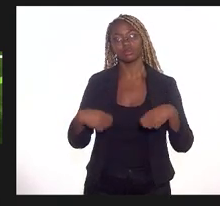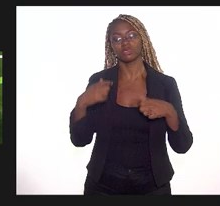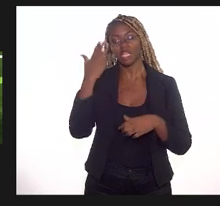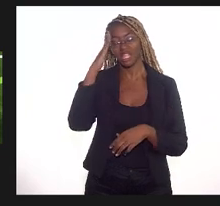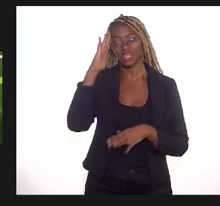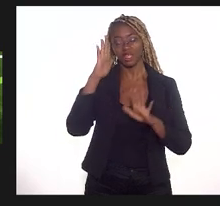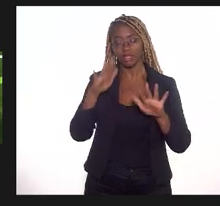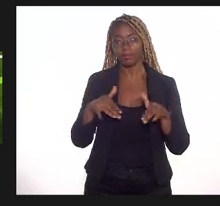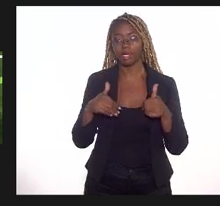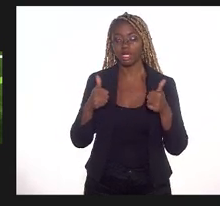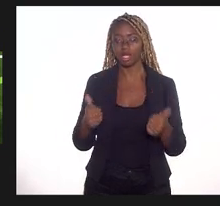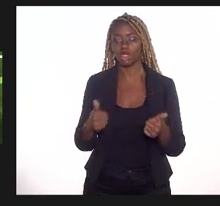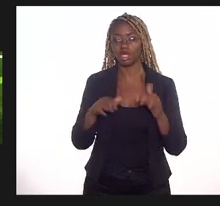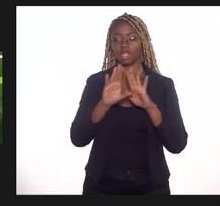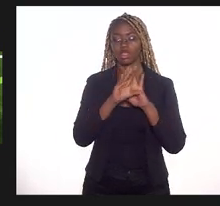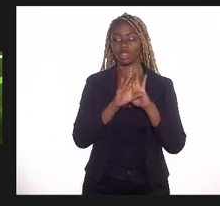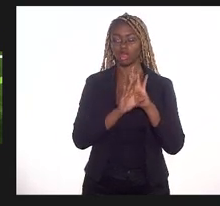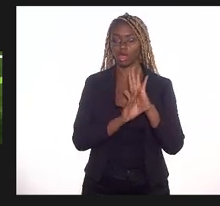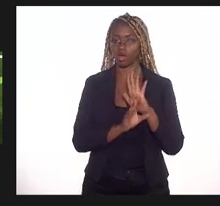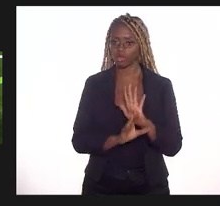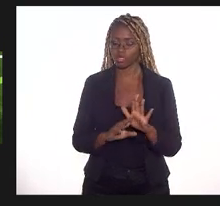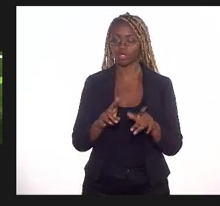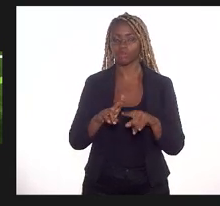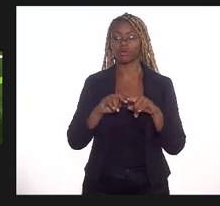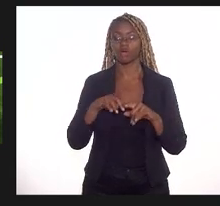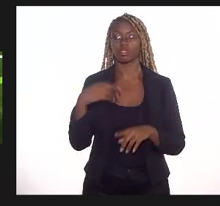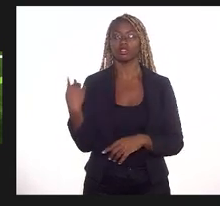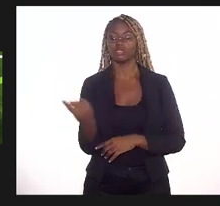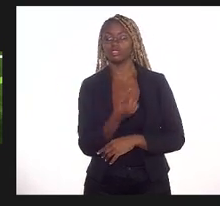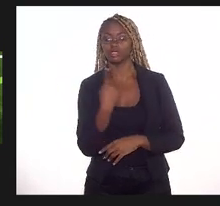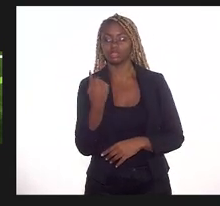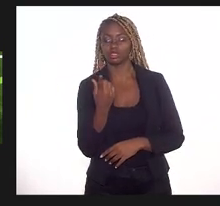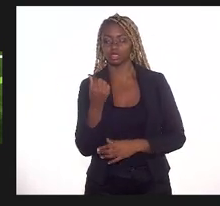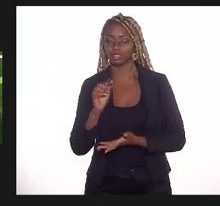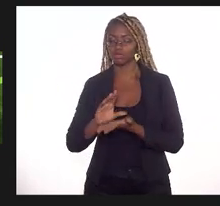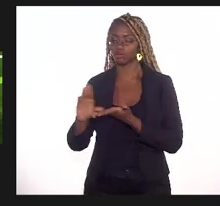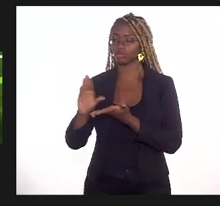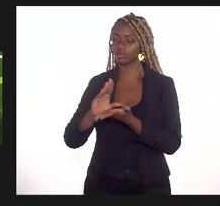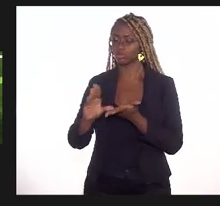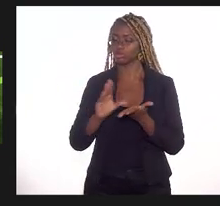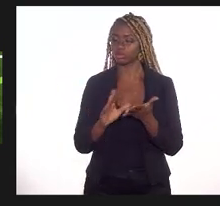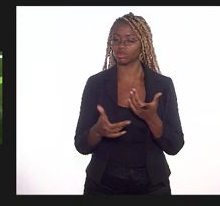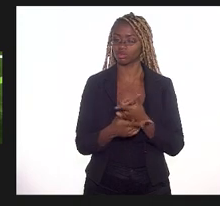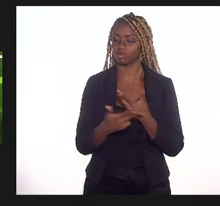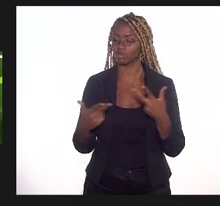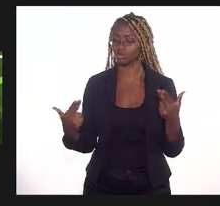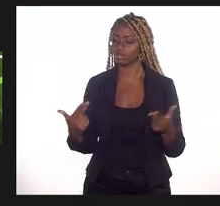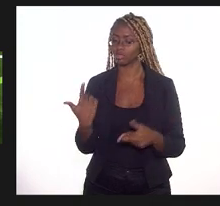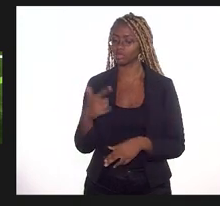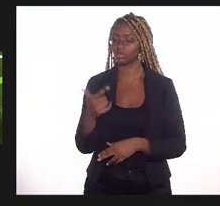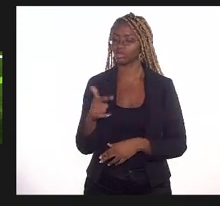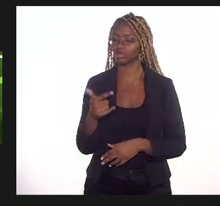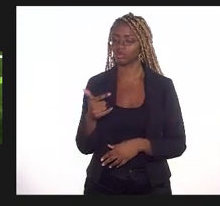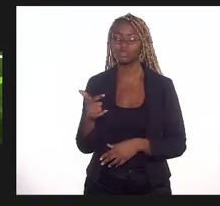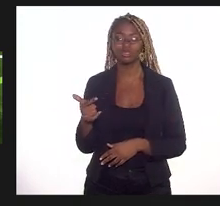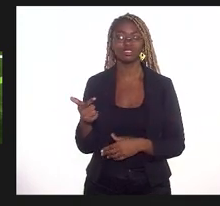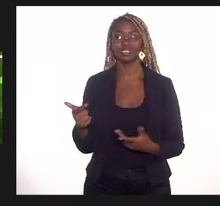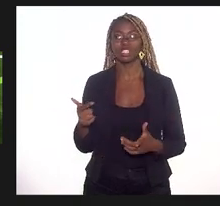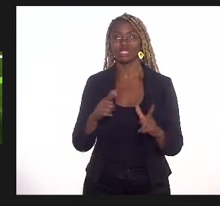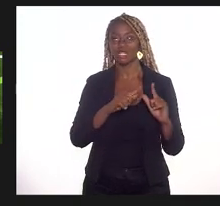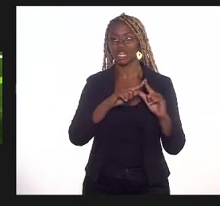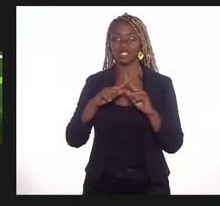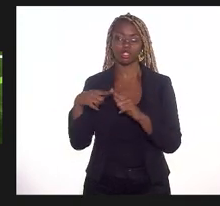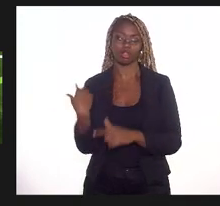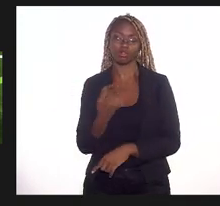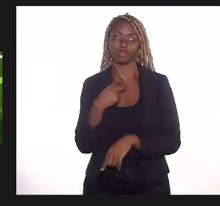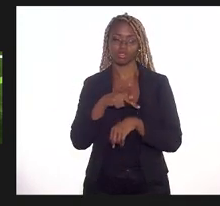esses conceitos para que a gente possa investir em algo que a gente não tem tradição no nosso país,